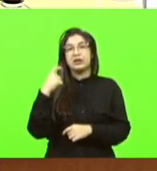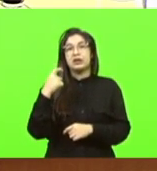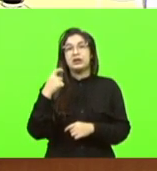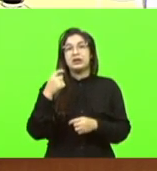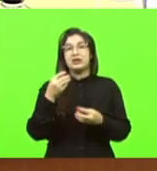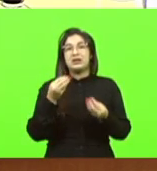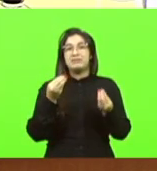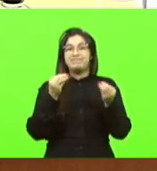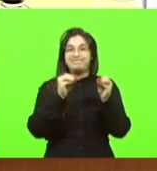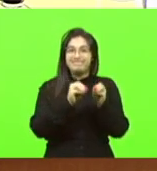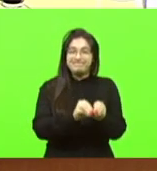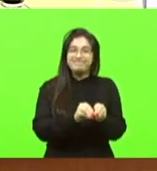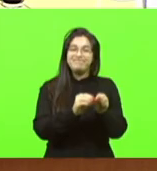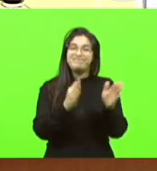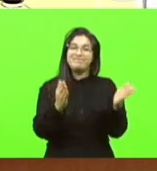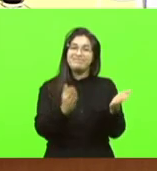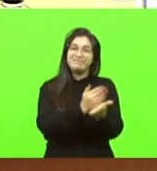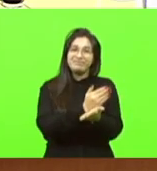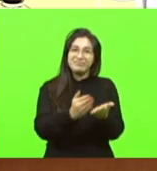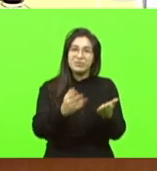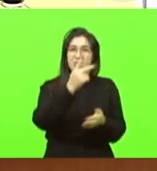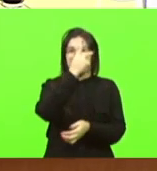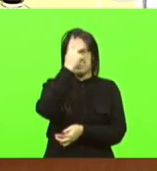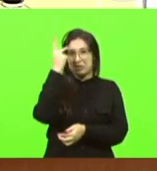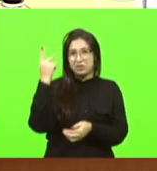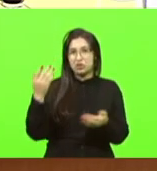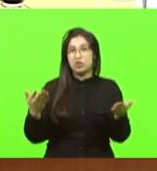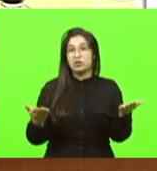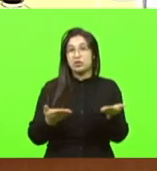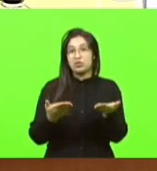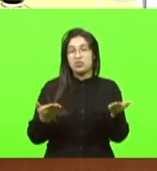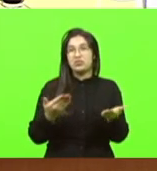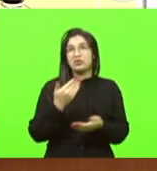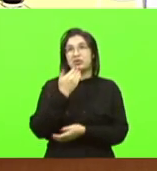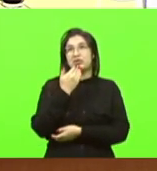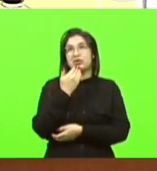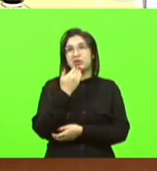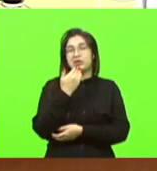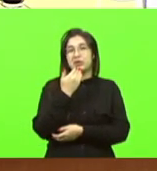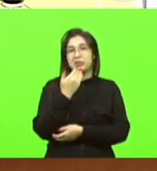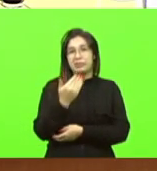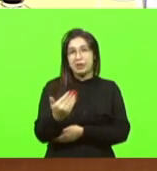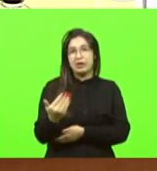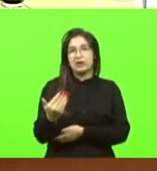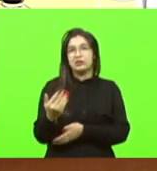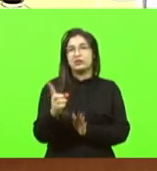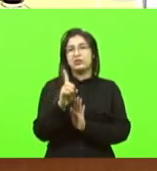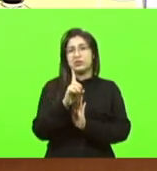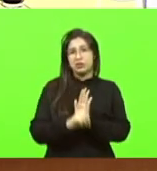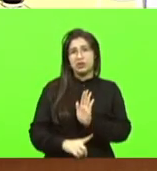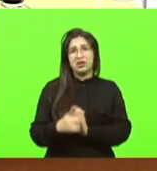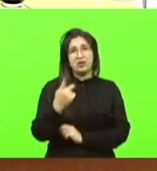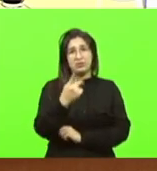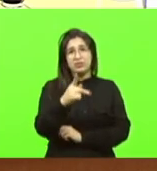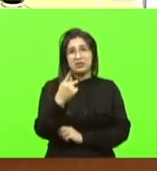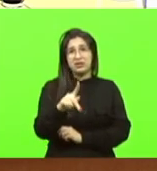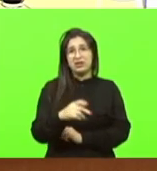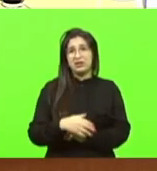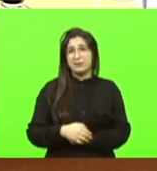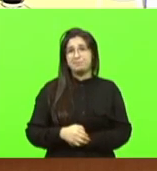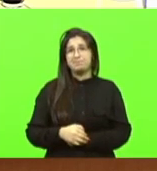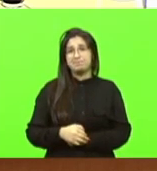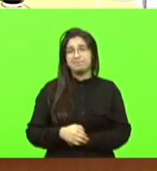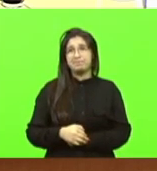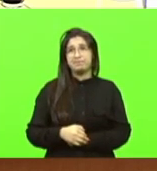algumas pessoas que hoje pedem aqui alguns direitos é a questão o